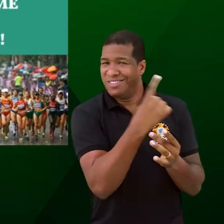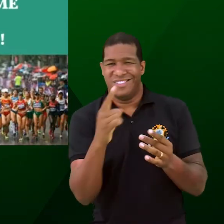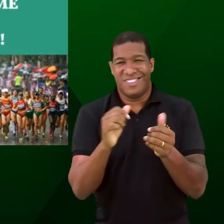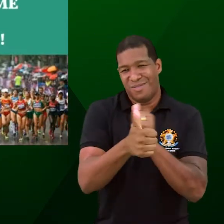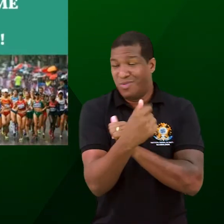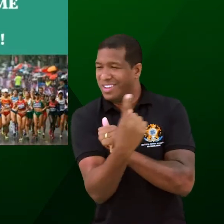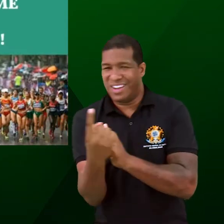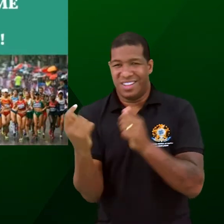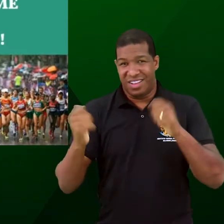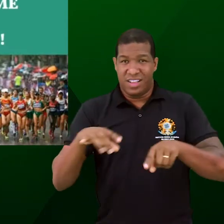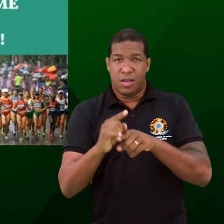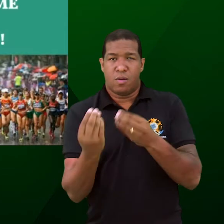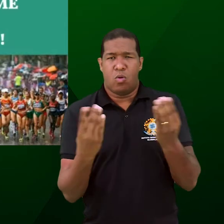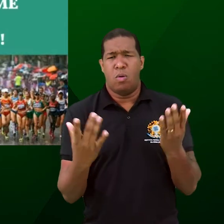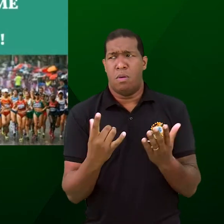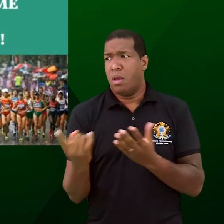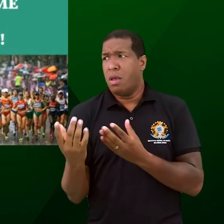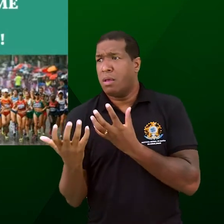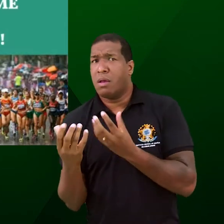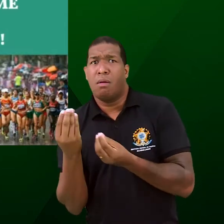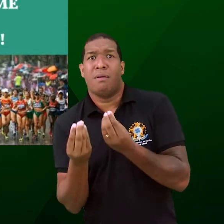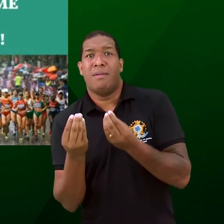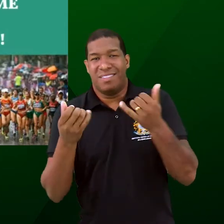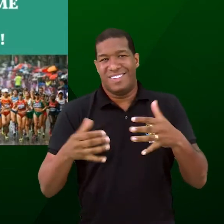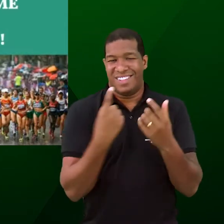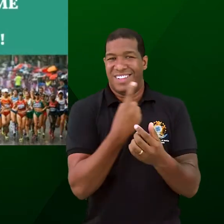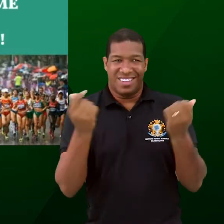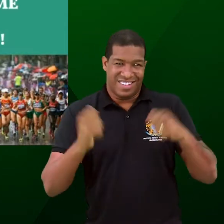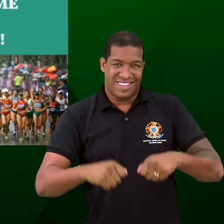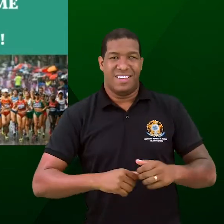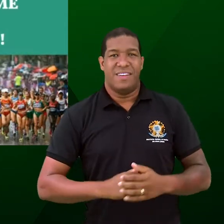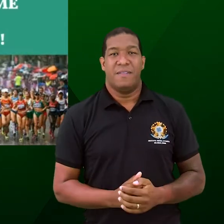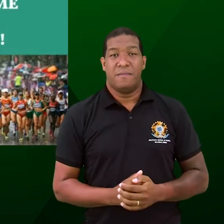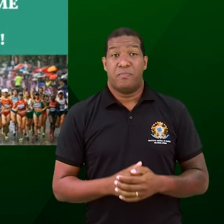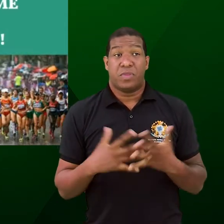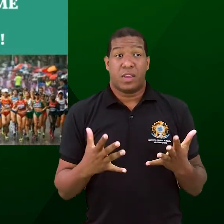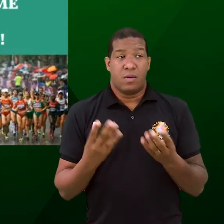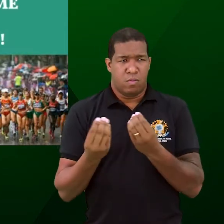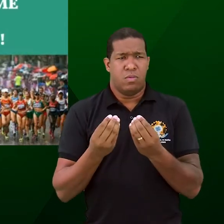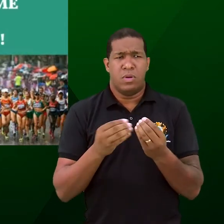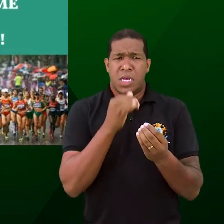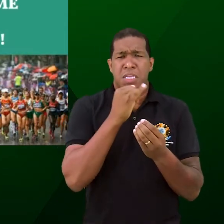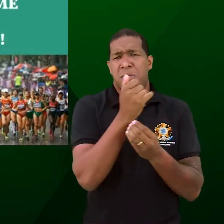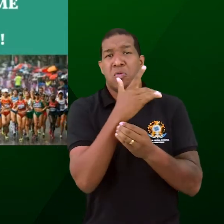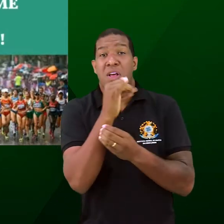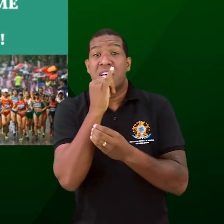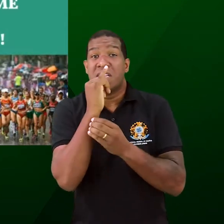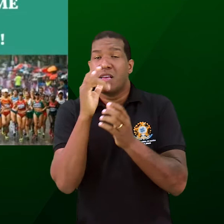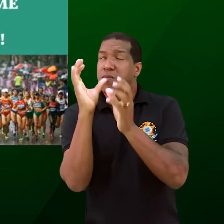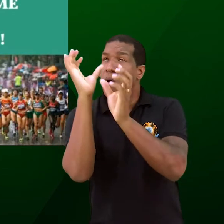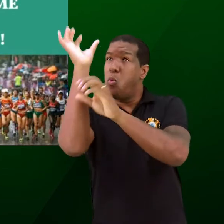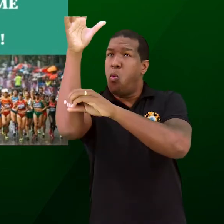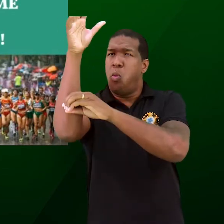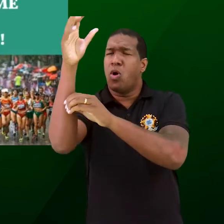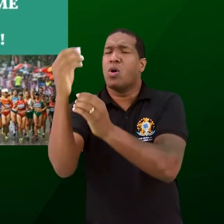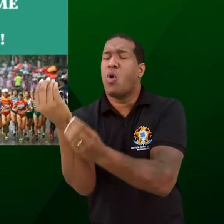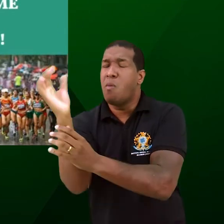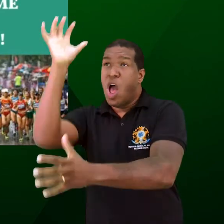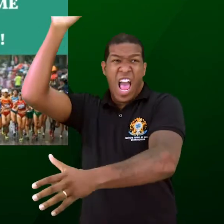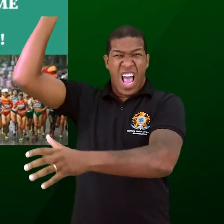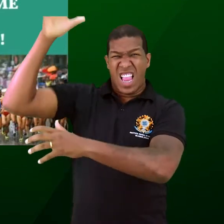tão perceptíveis, a gente não sente tanta dor, mas ocorre. E quando a gente sente muita dor, é porque ocorreram